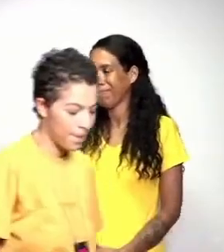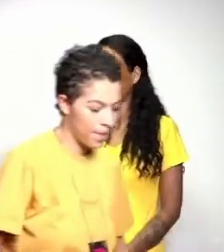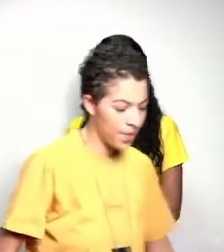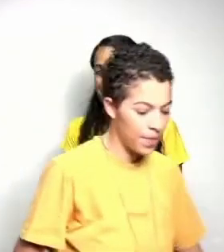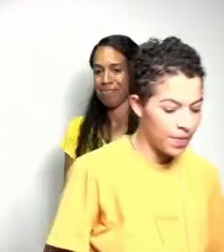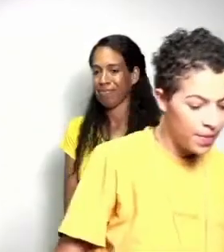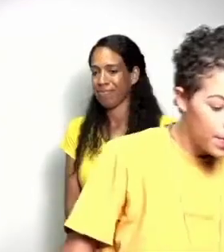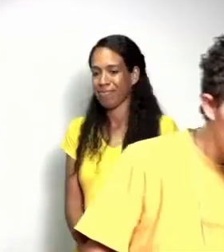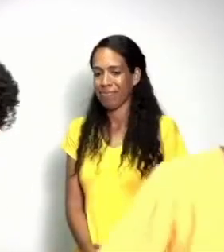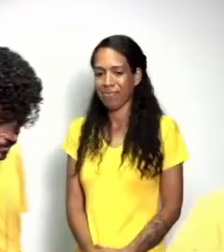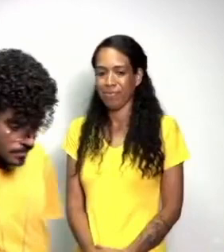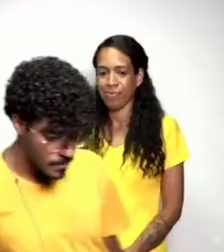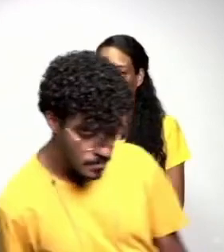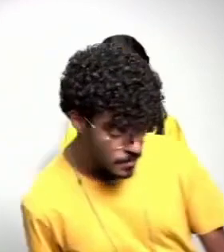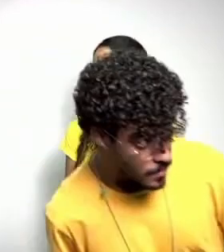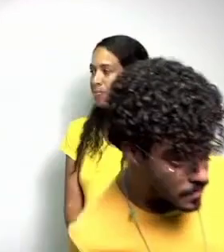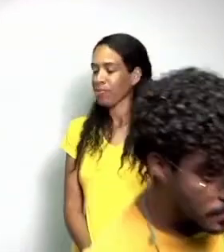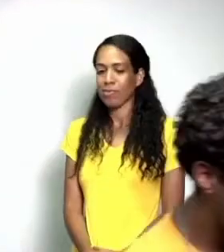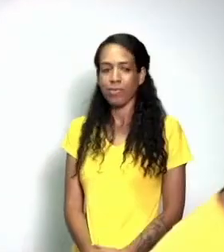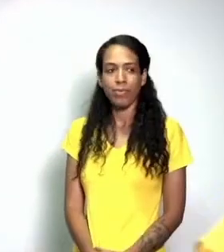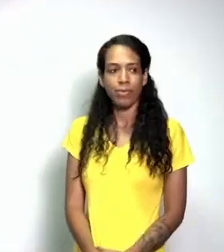Pode vir mais gente.